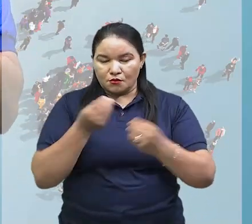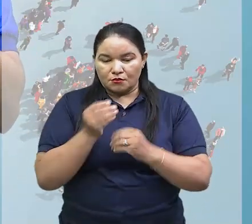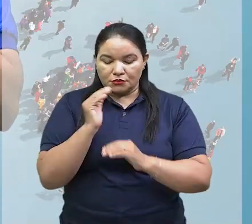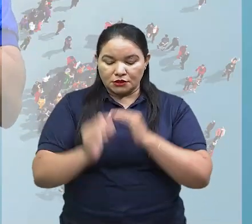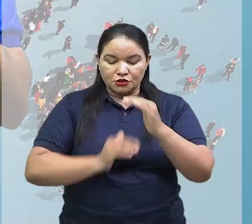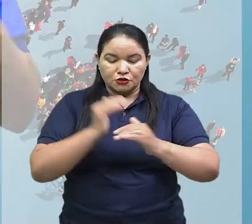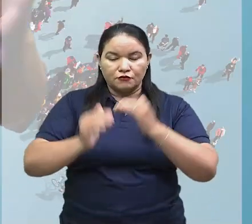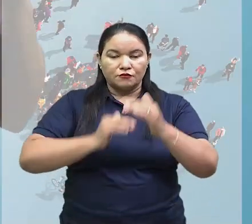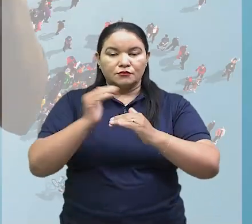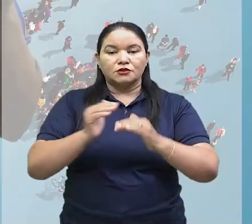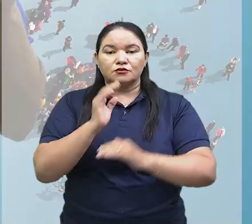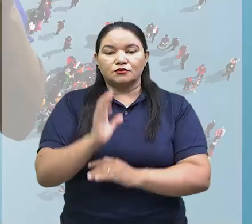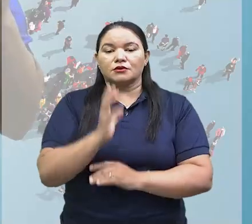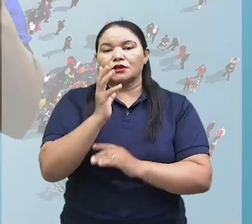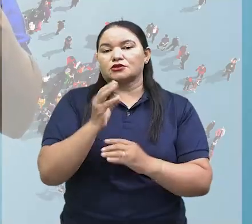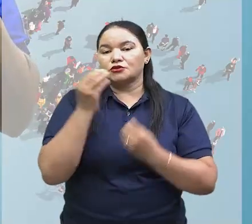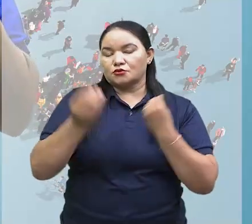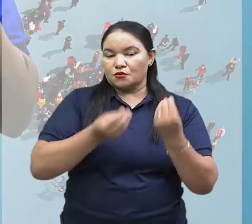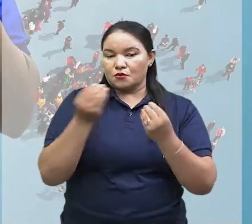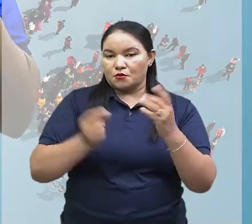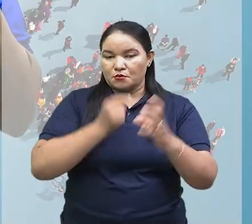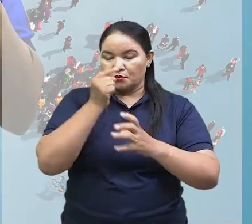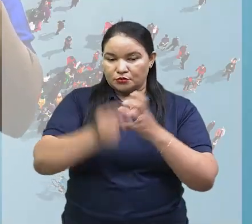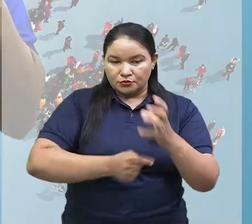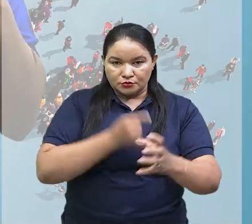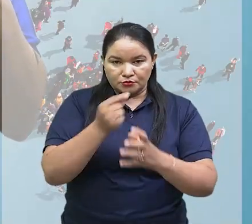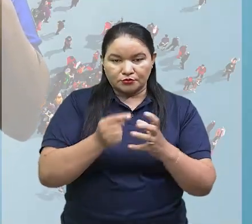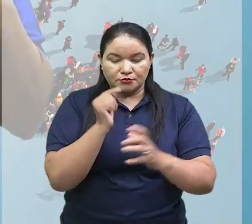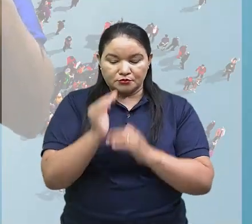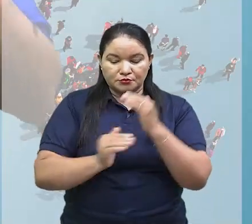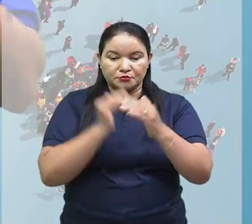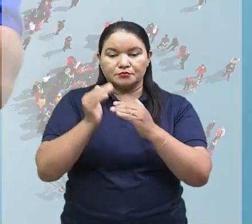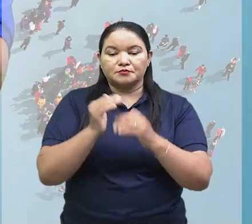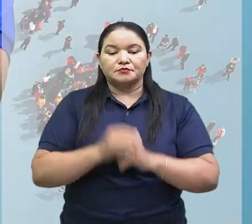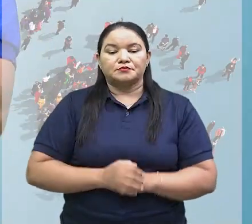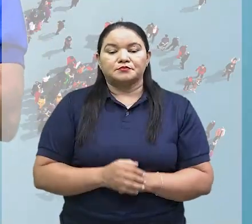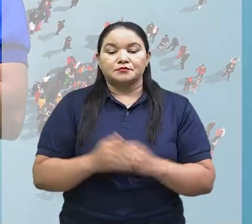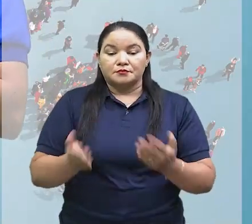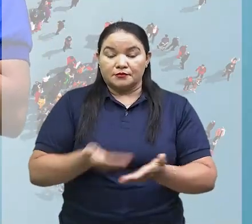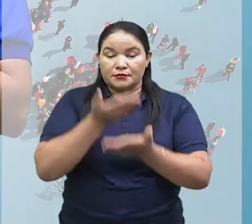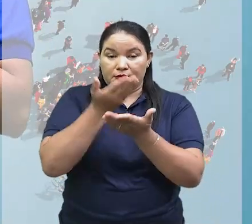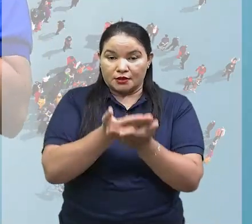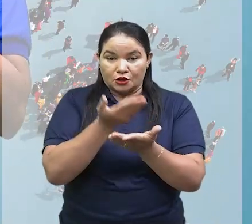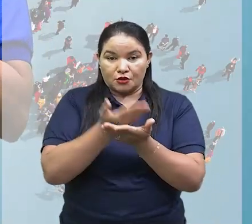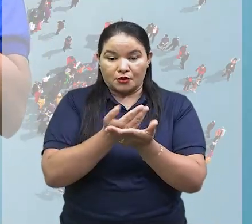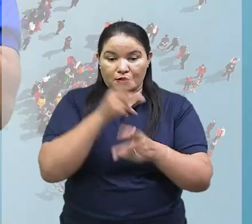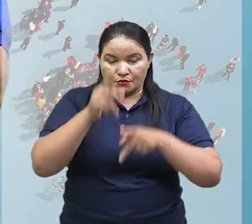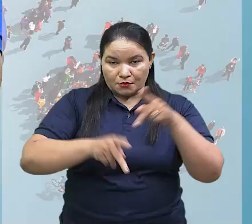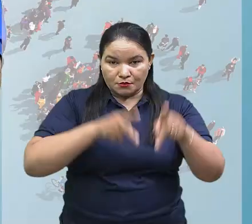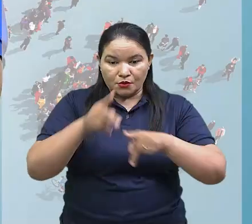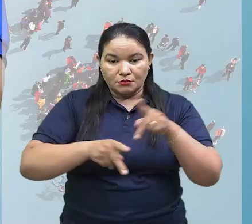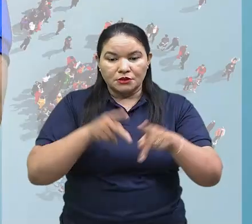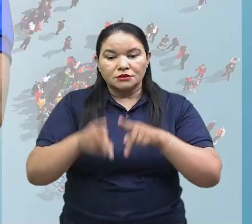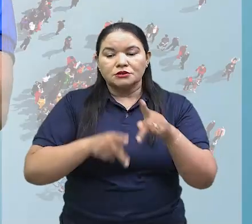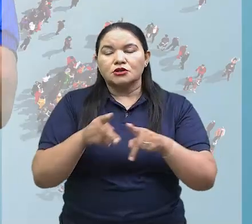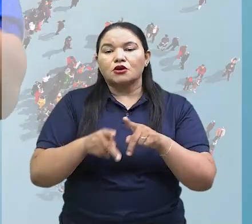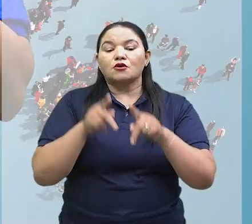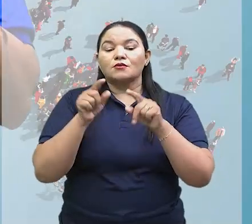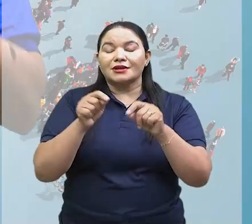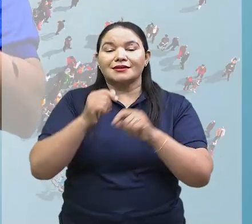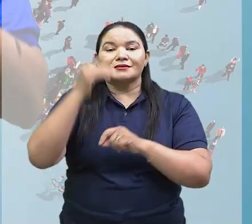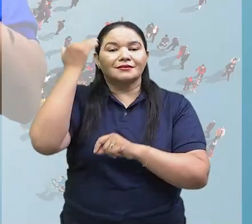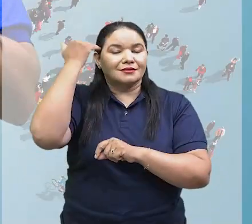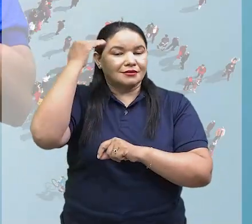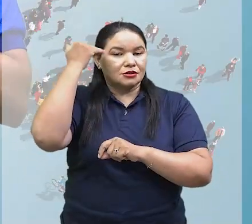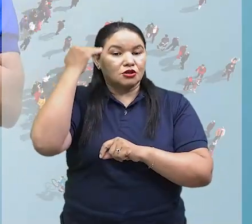esse desenvolvimento da população ao redor do planeta. Então, estudar demografia, estudar a população,